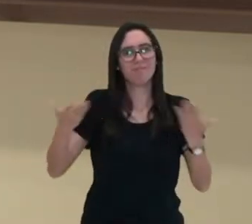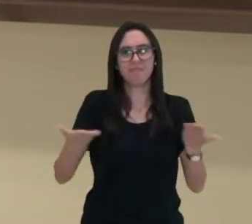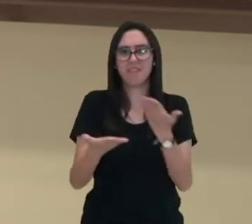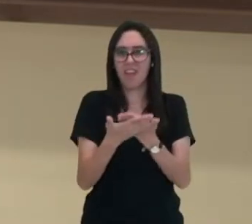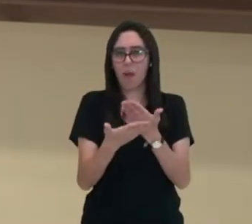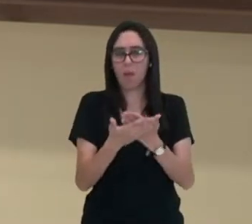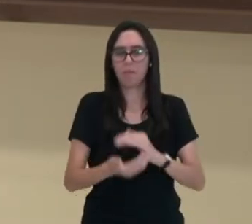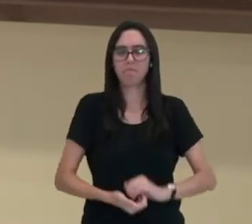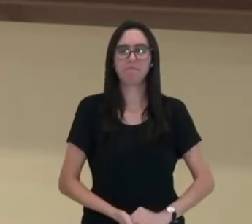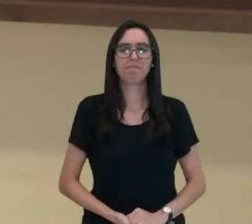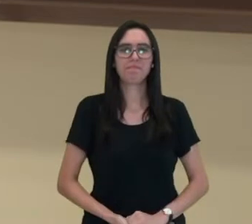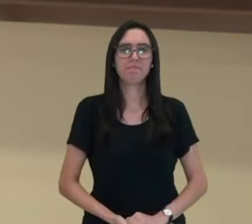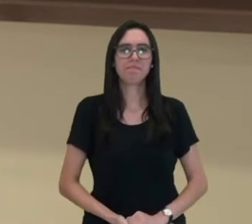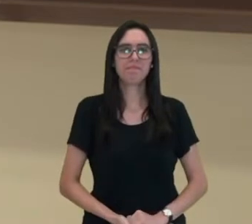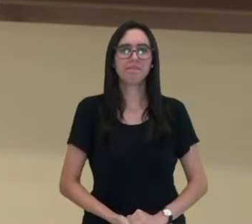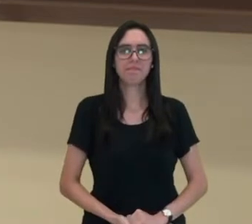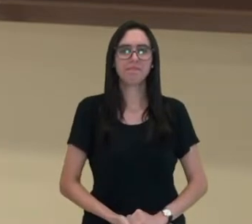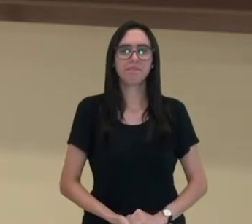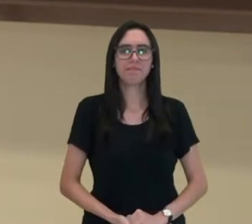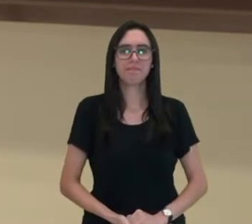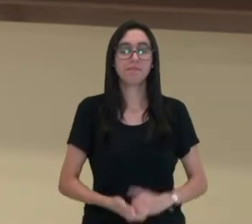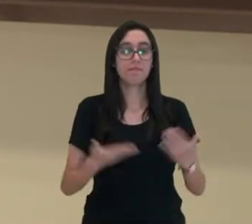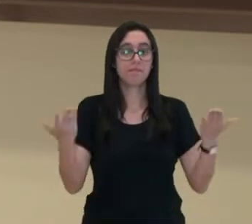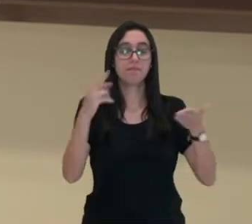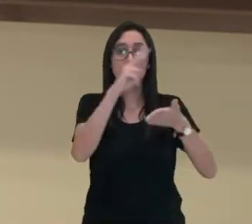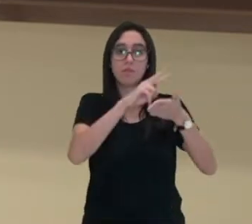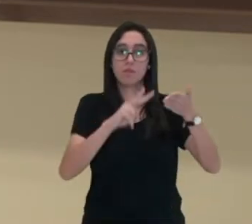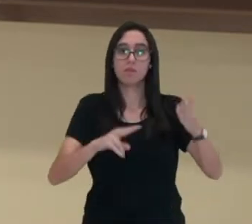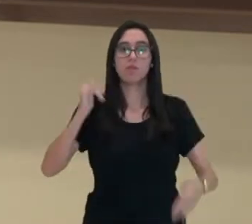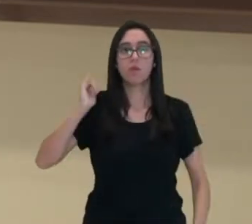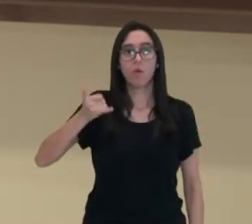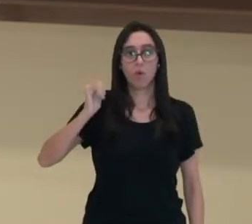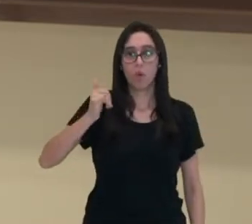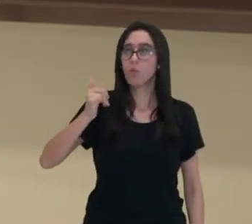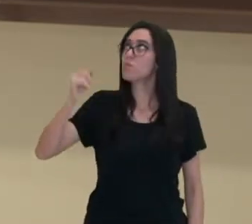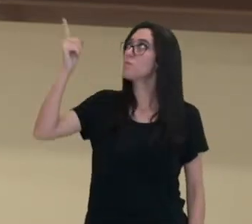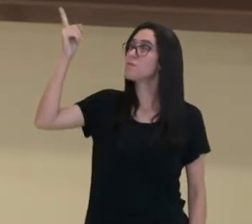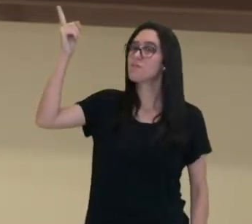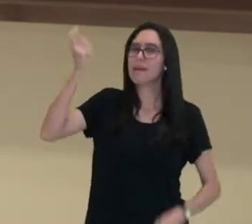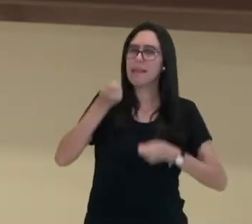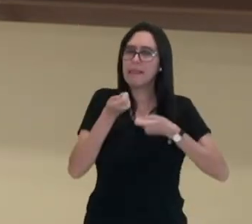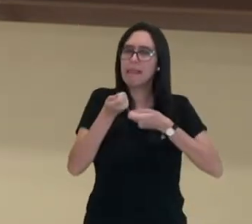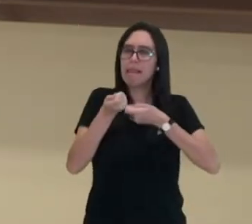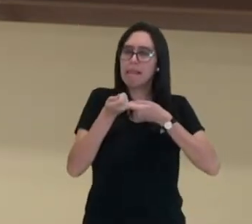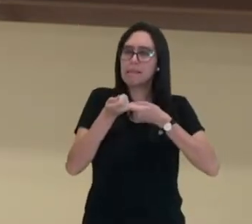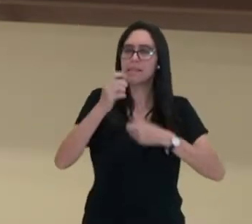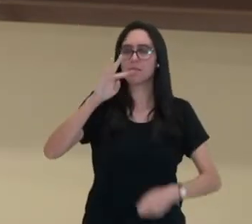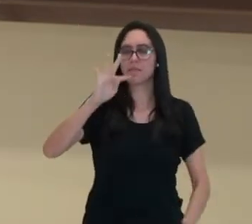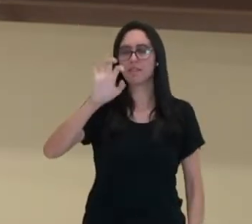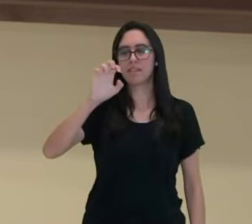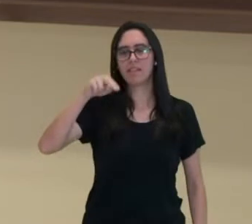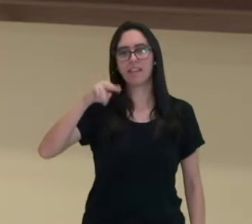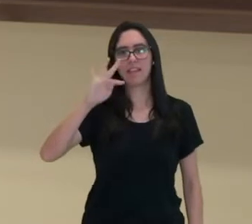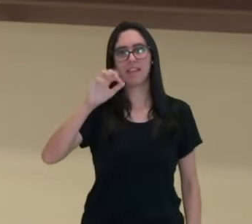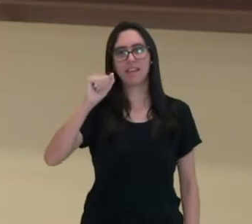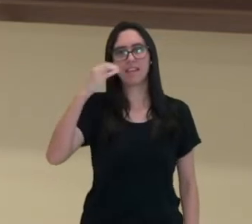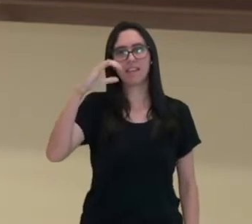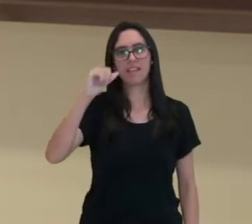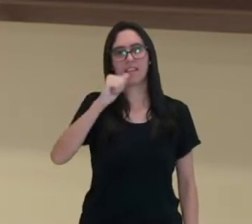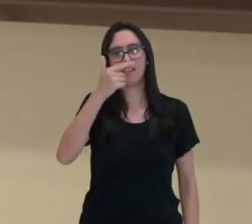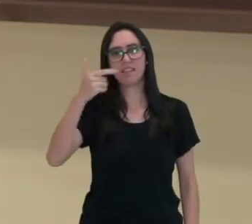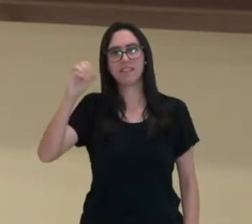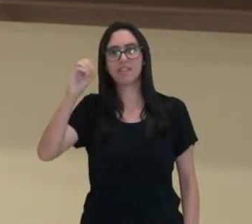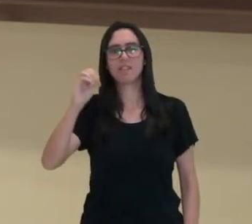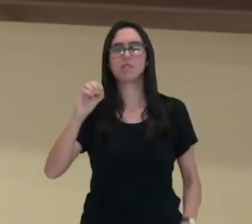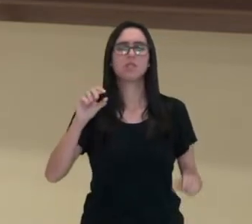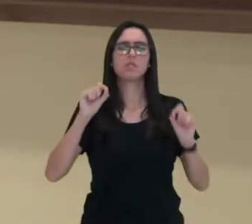aula. Então vamos fazer a leitura de um conto cujo título é Tentação e ver qual a correlação é possível fazer com